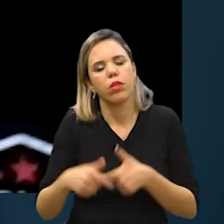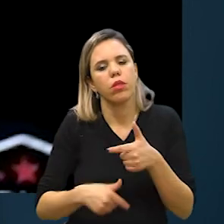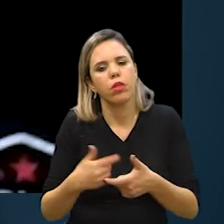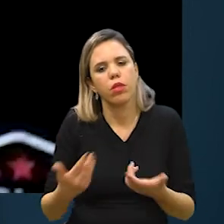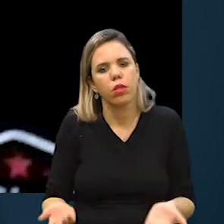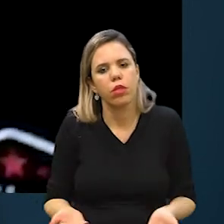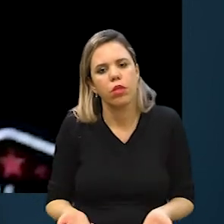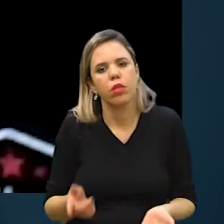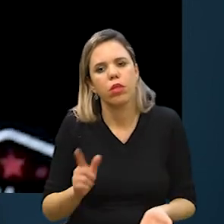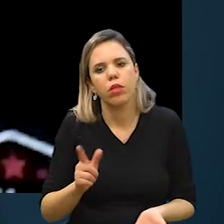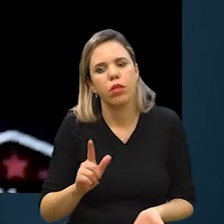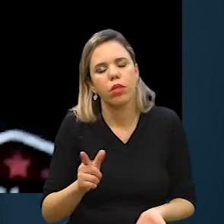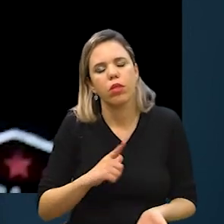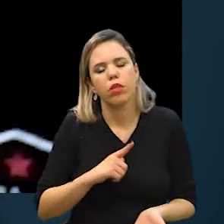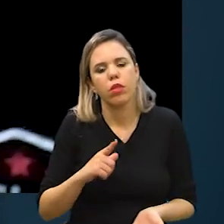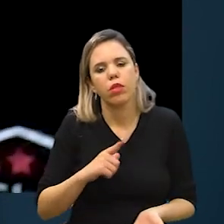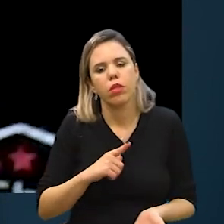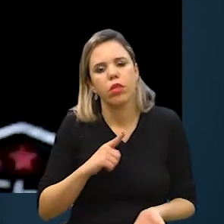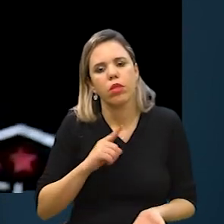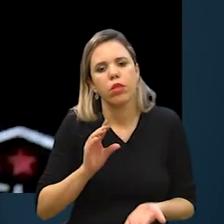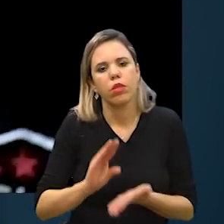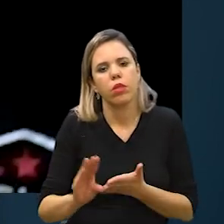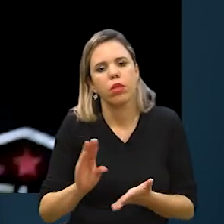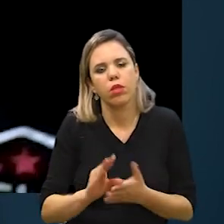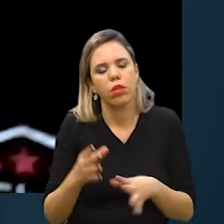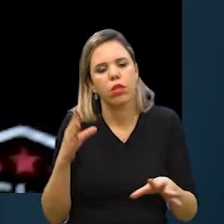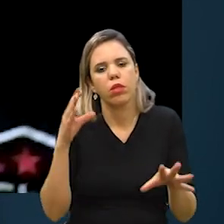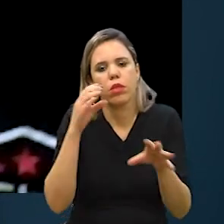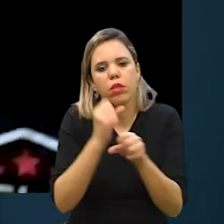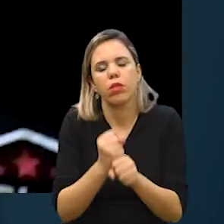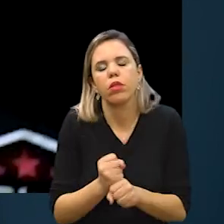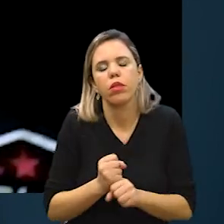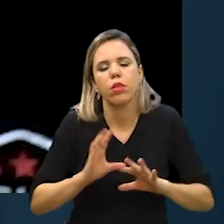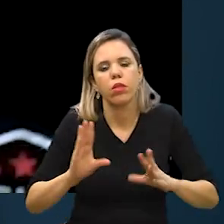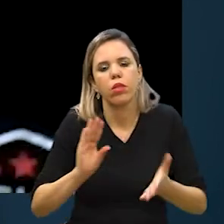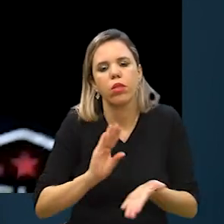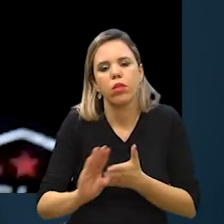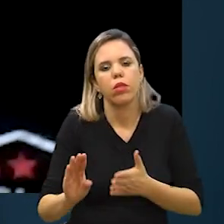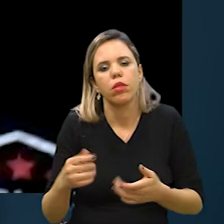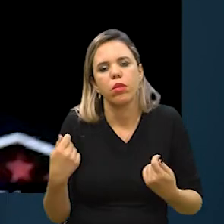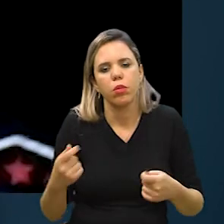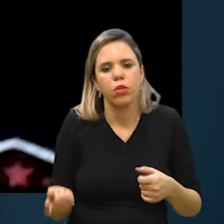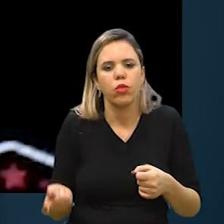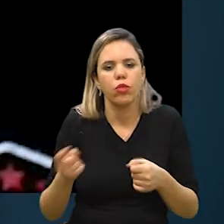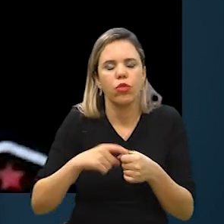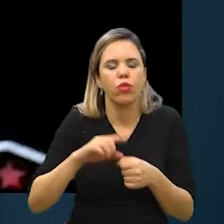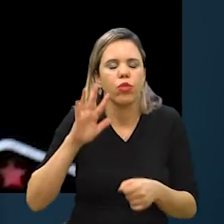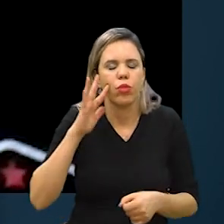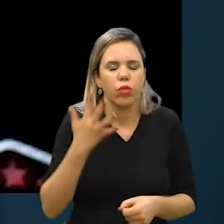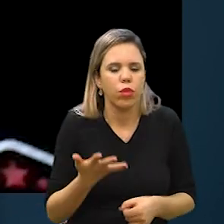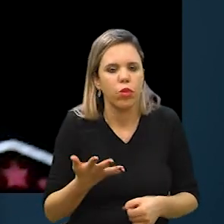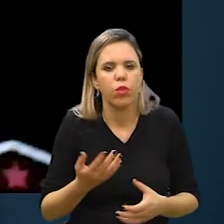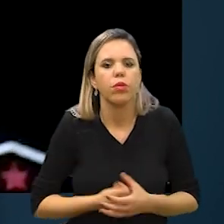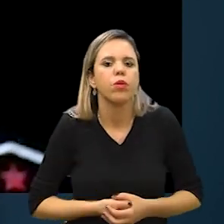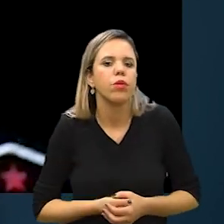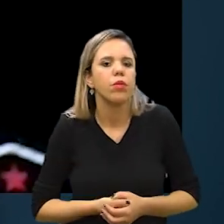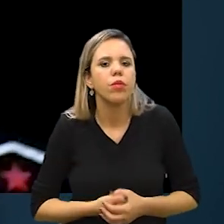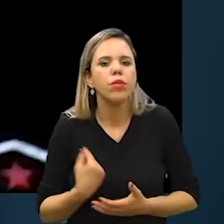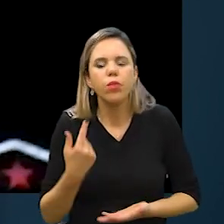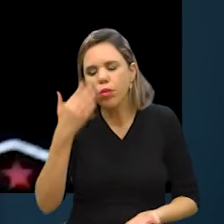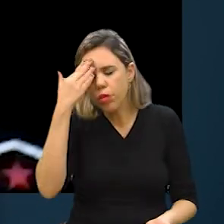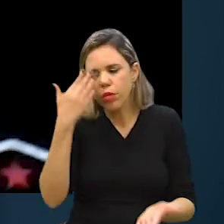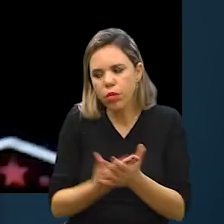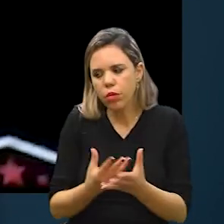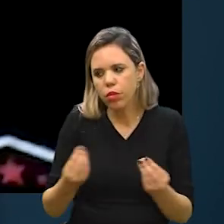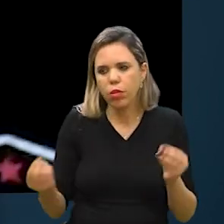gente estar trabalhando. É claro que existe a parte do investimento que deve ser calculado. Todo investimento precisa retornar, né?